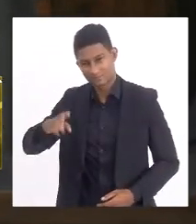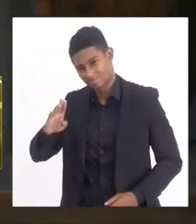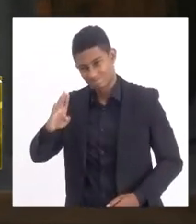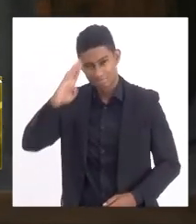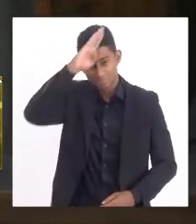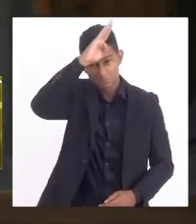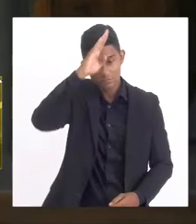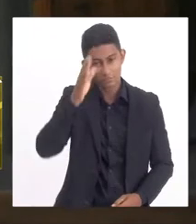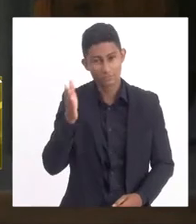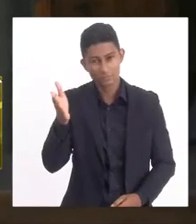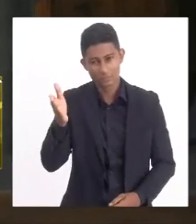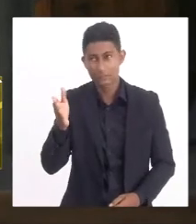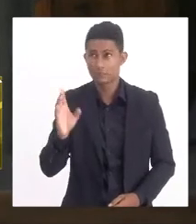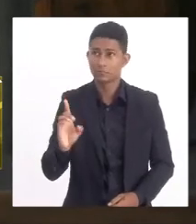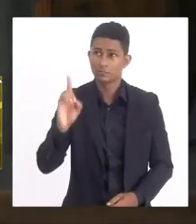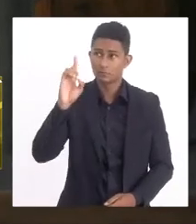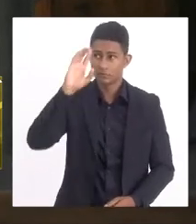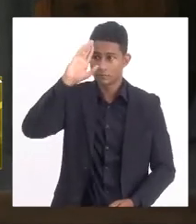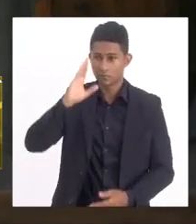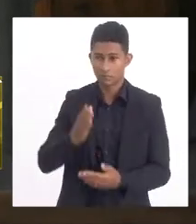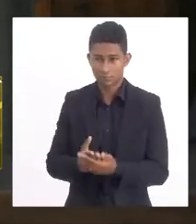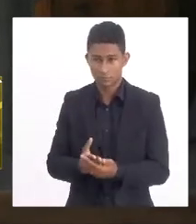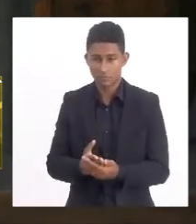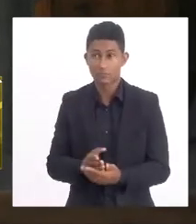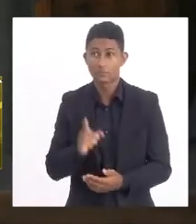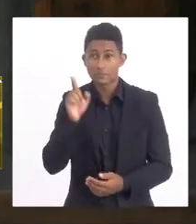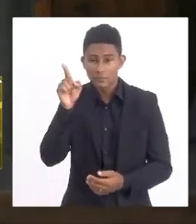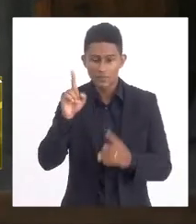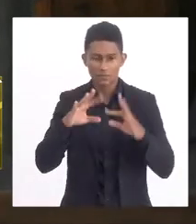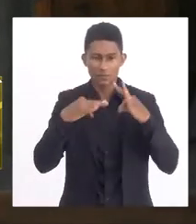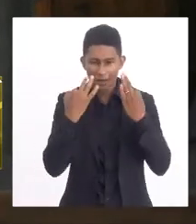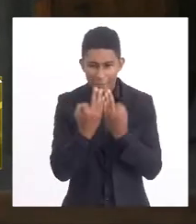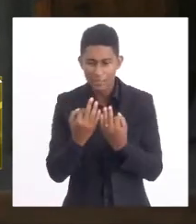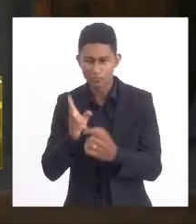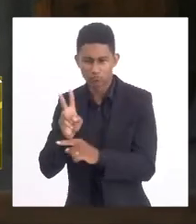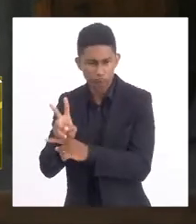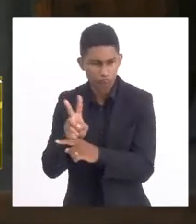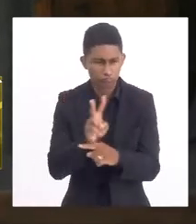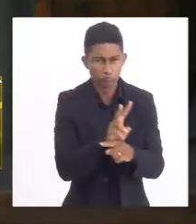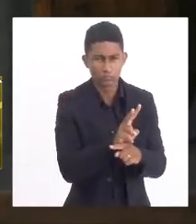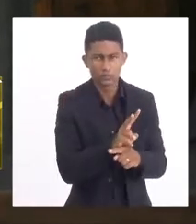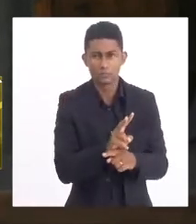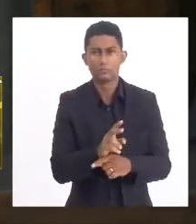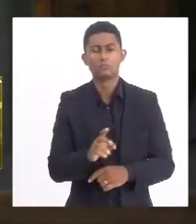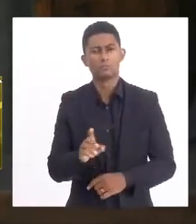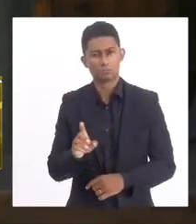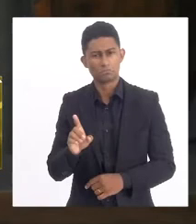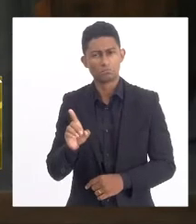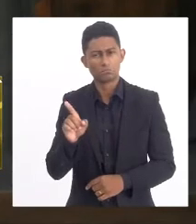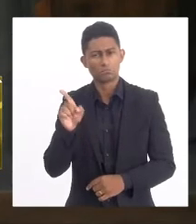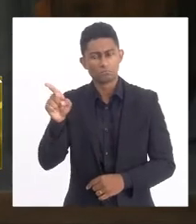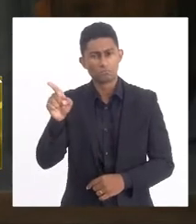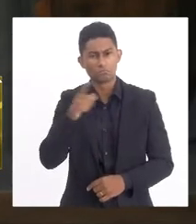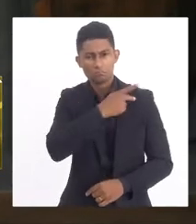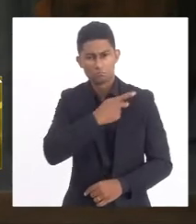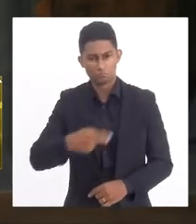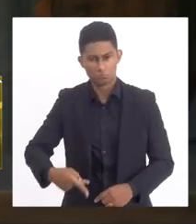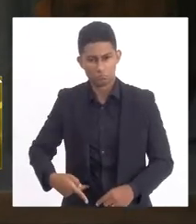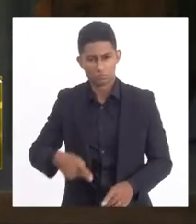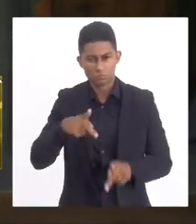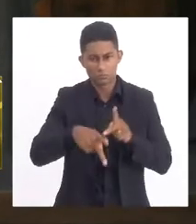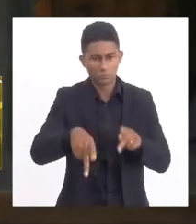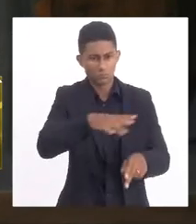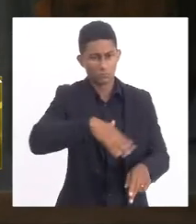o que acredita em Deus defende a família deve lealdade ao seu